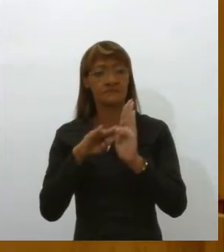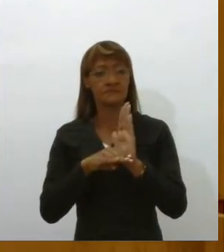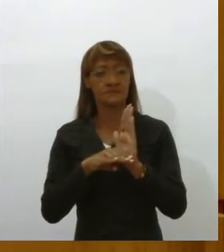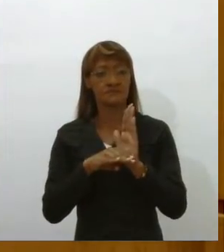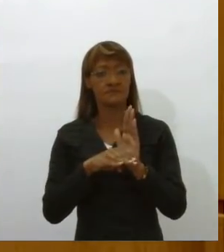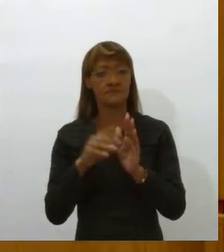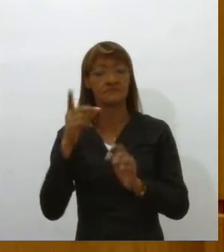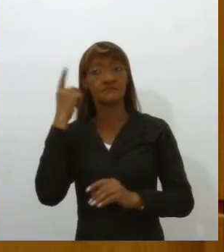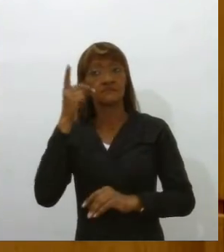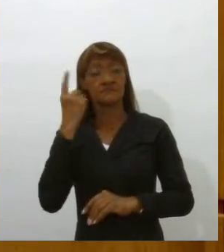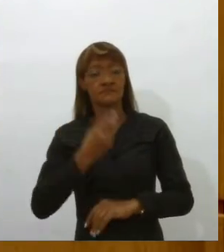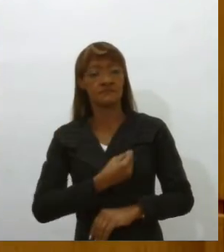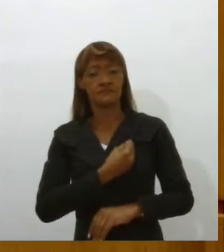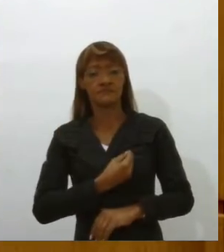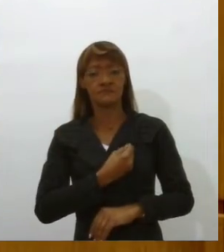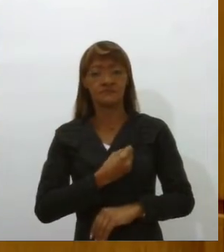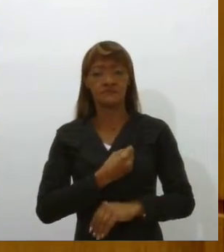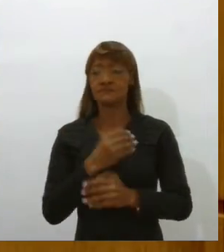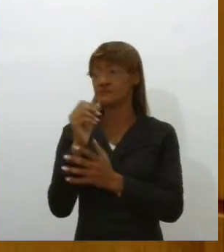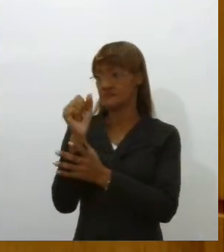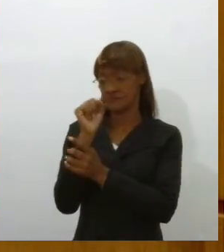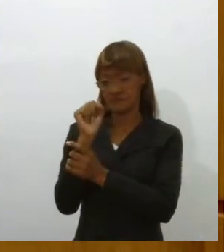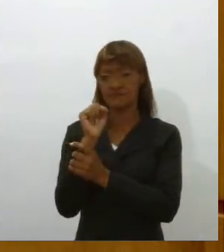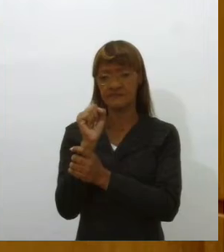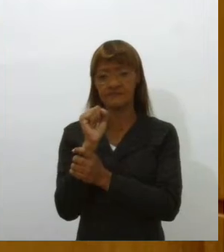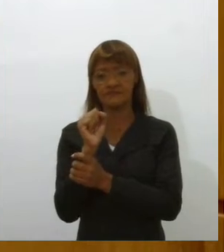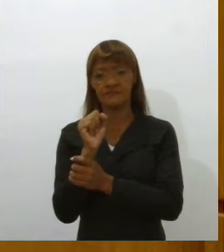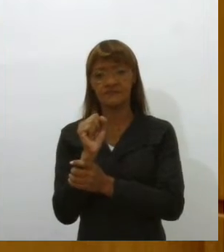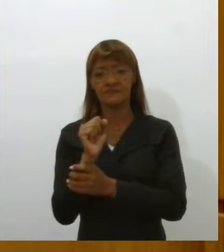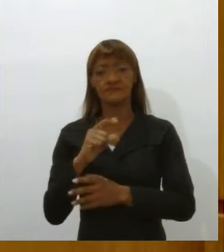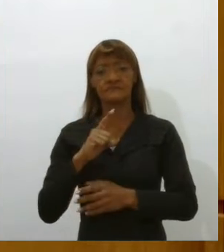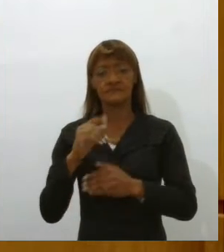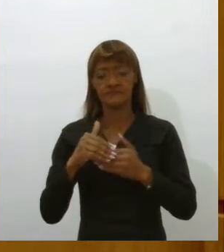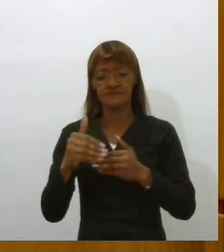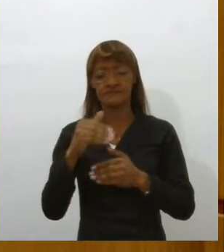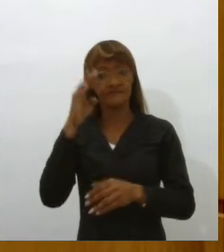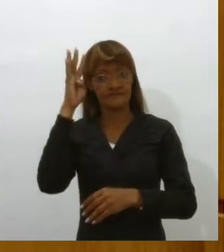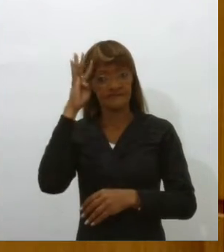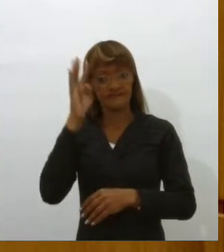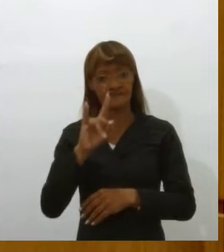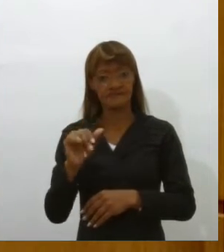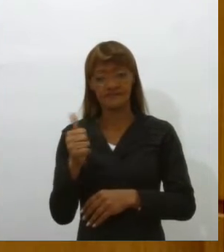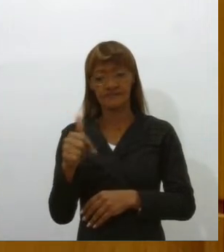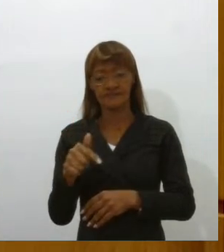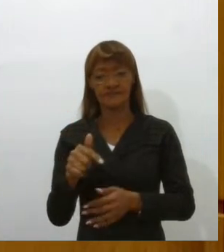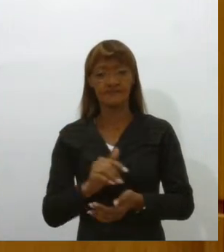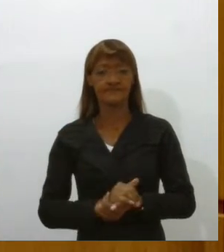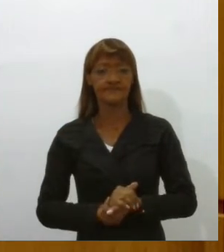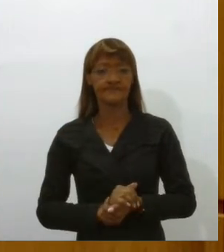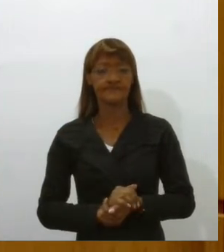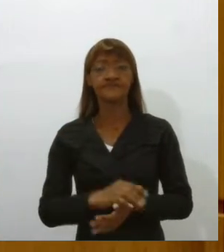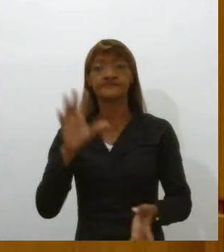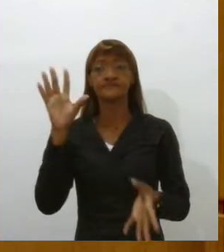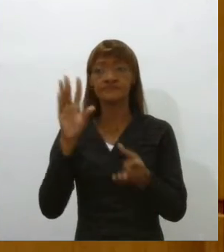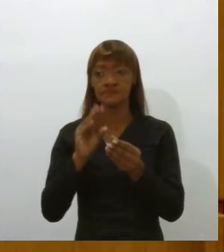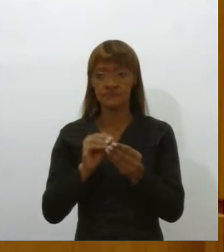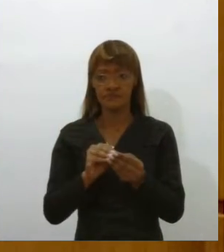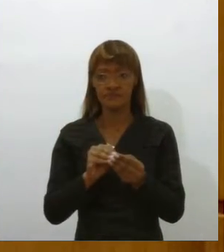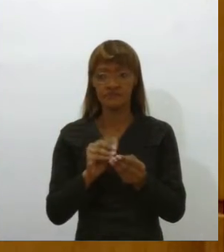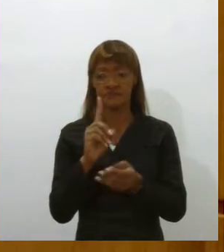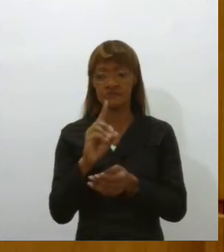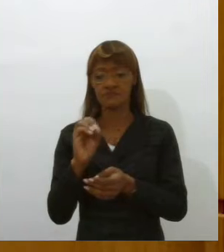bancada do governo, garantiu que a votação ocorrerá na próxima quarta-feira, dia 17. O resumo é 100%